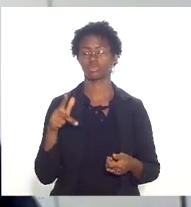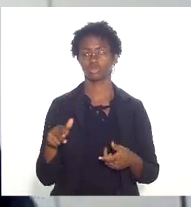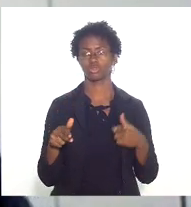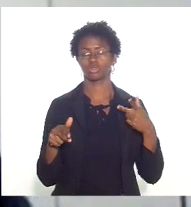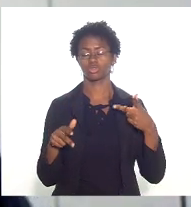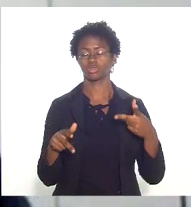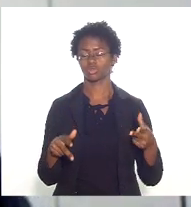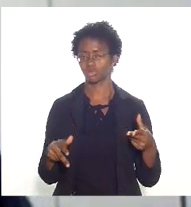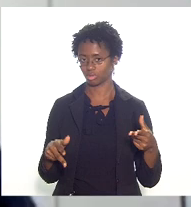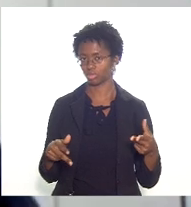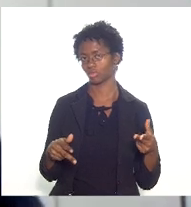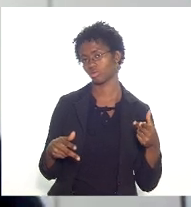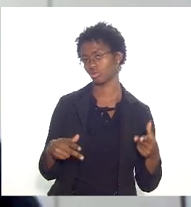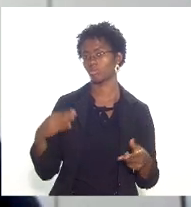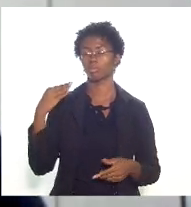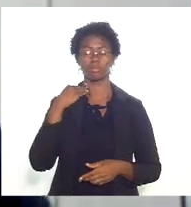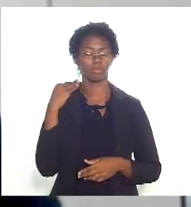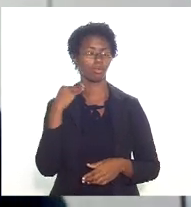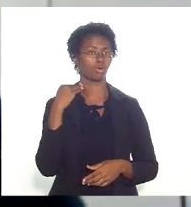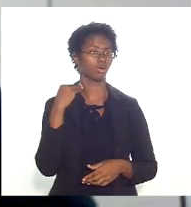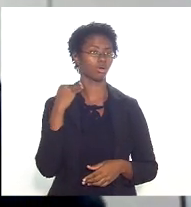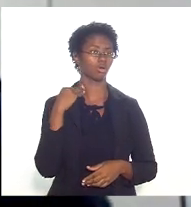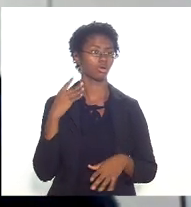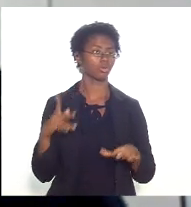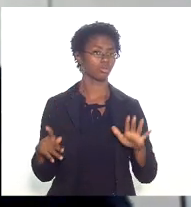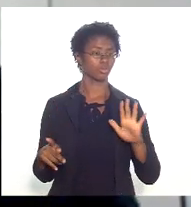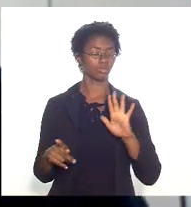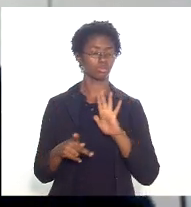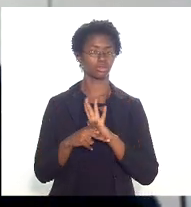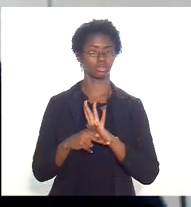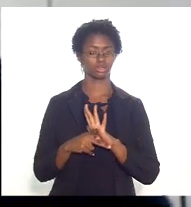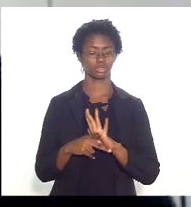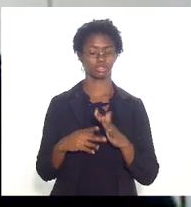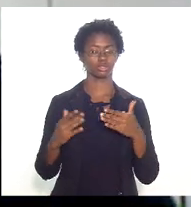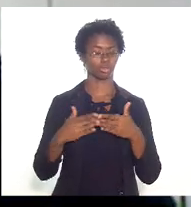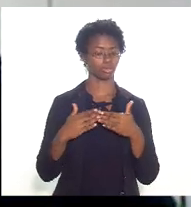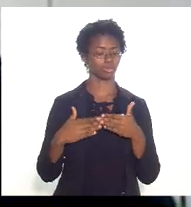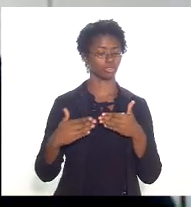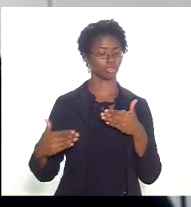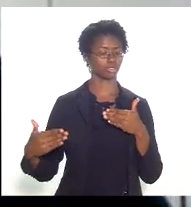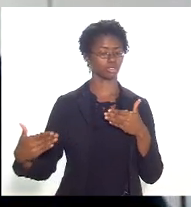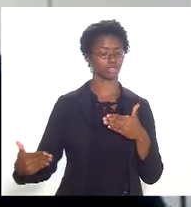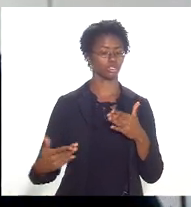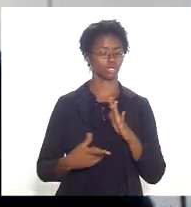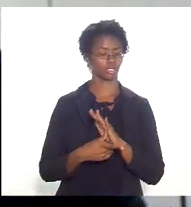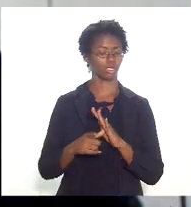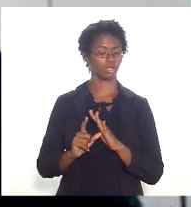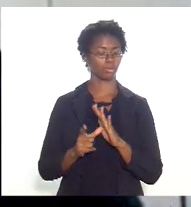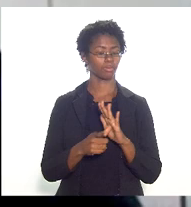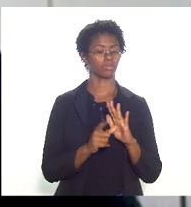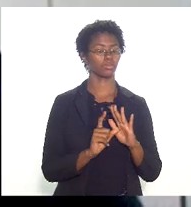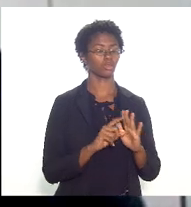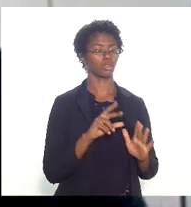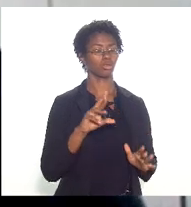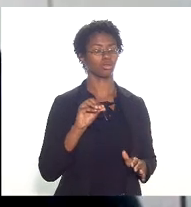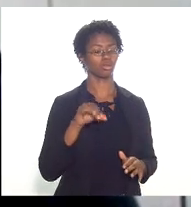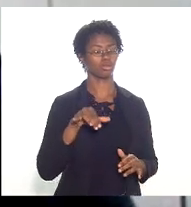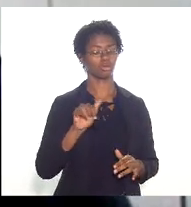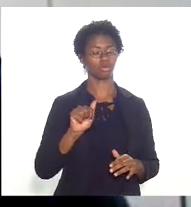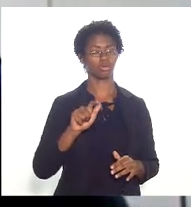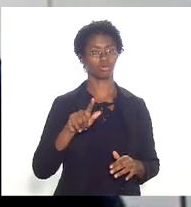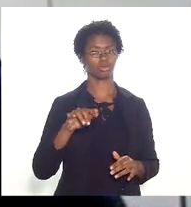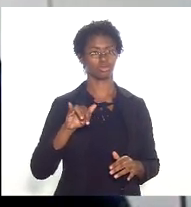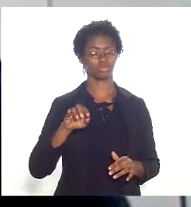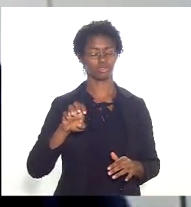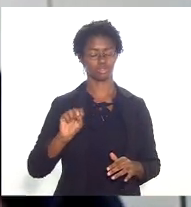instituição financeira que fez parte do processo de antecipação de rodas e participações